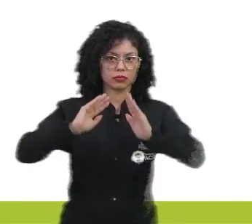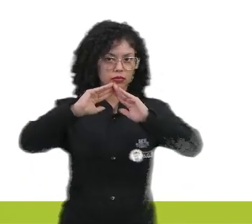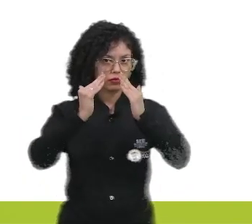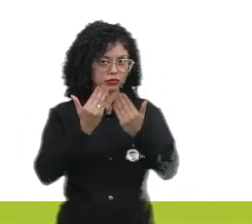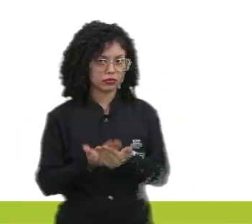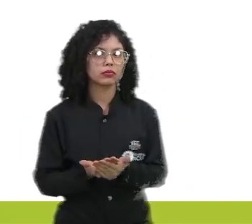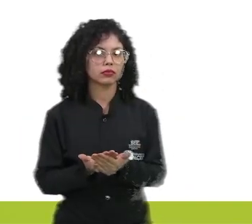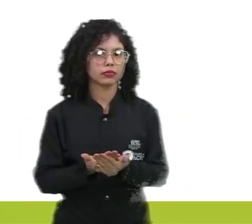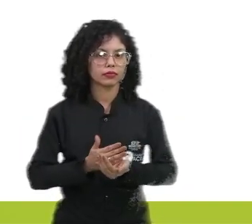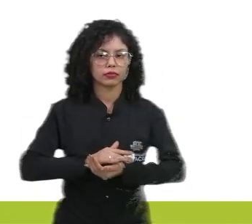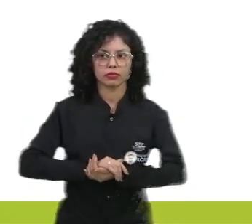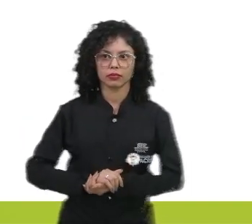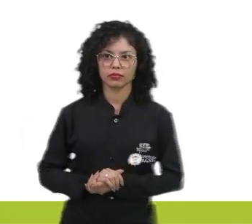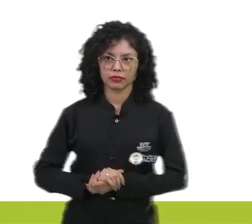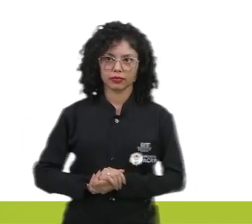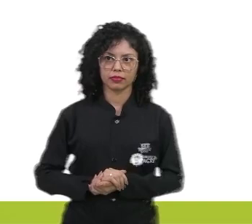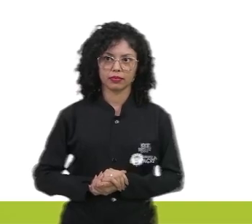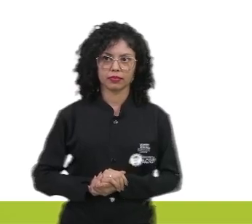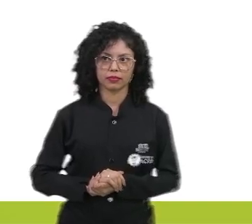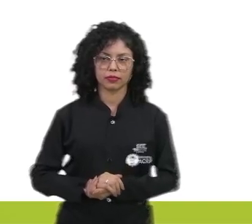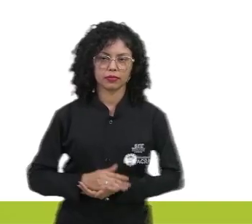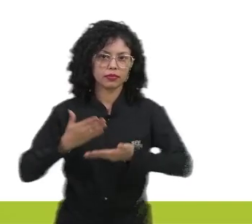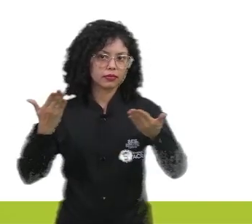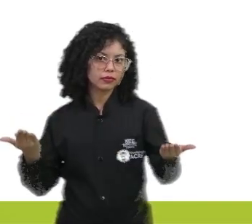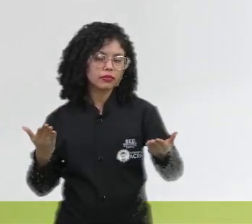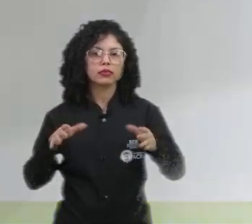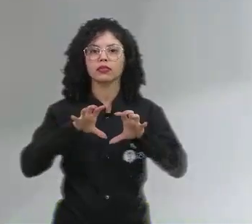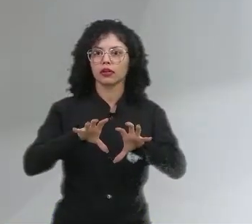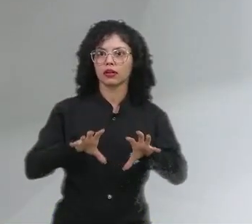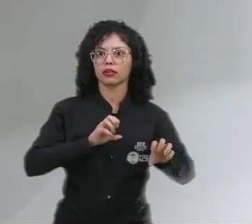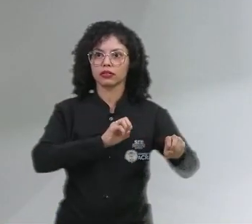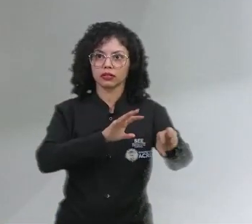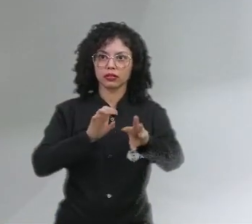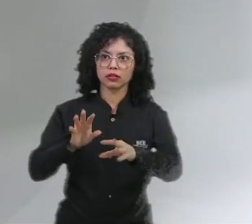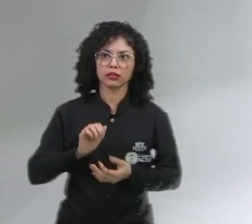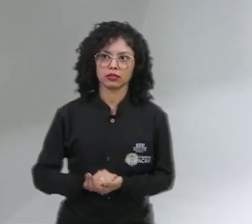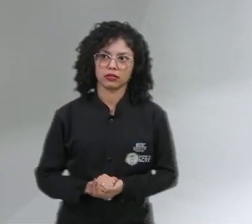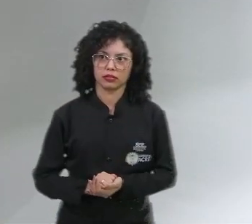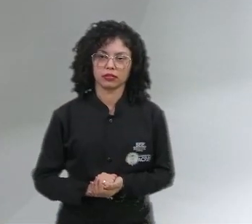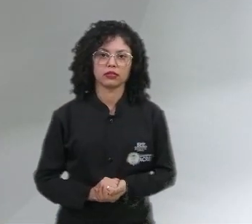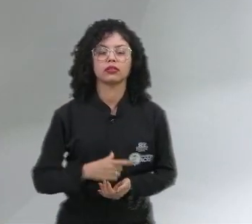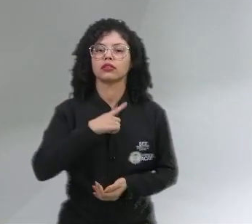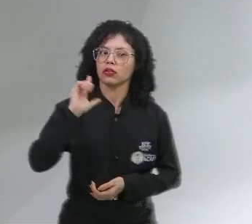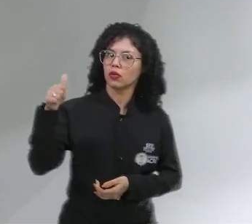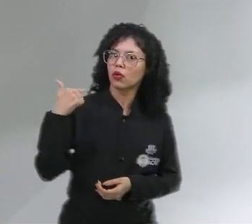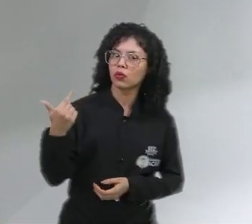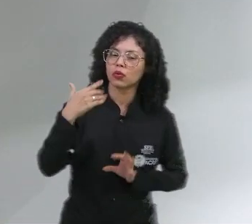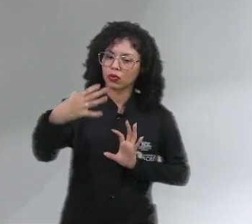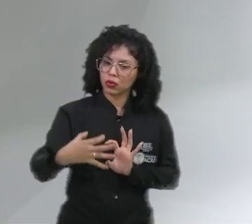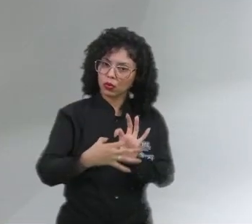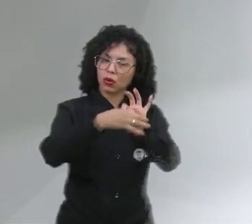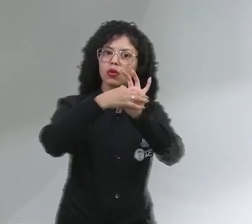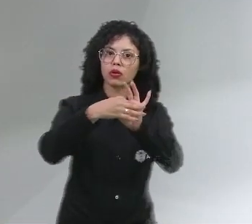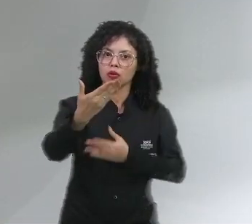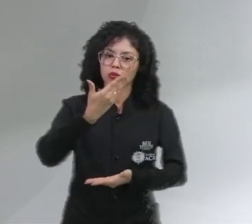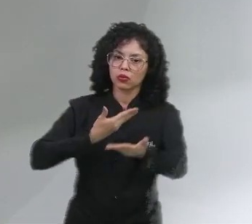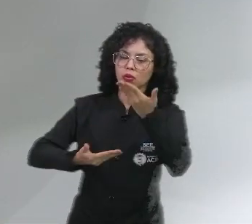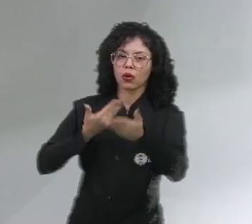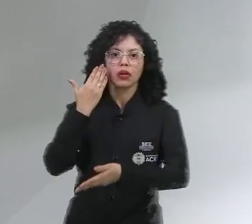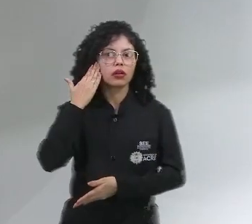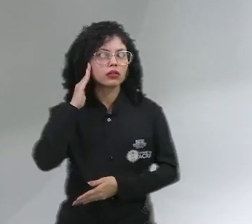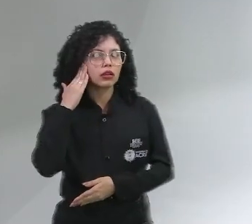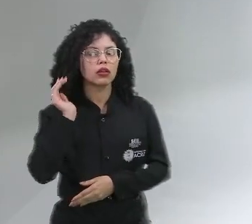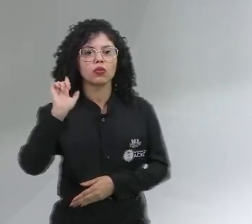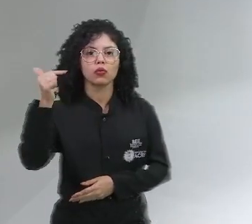escolar, tá? Então, é essa dinâmica de lidar com o outro, interagir com o outro, compreendendo o